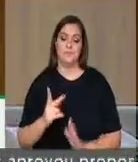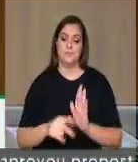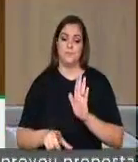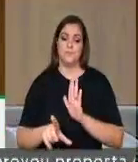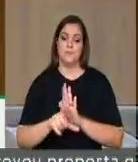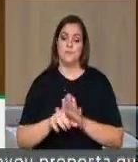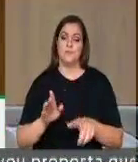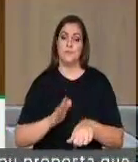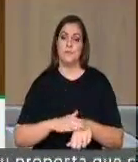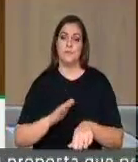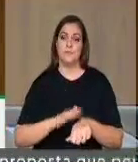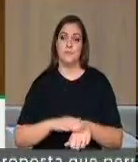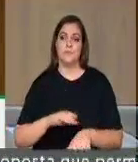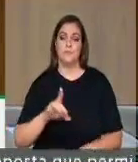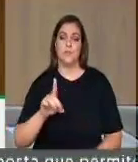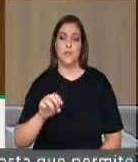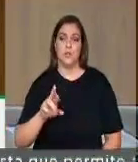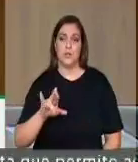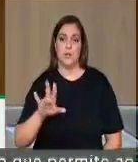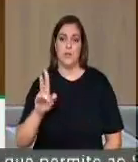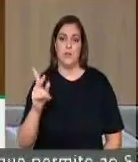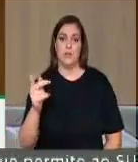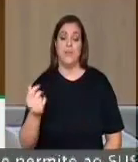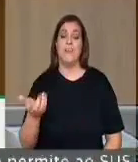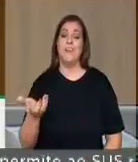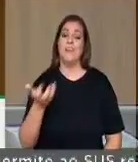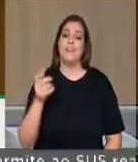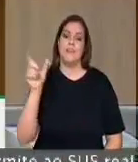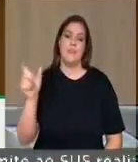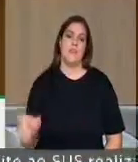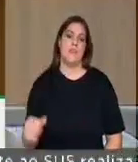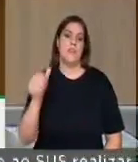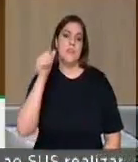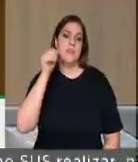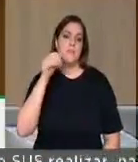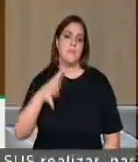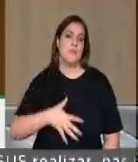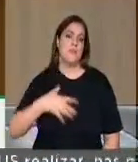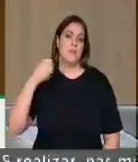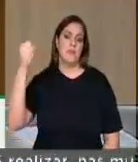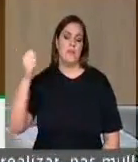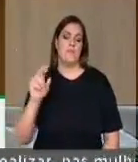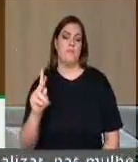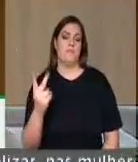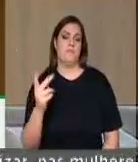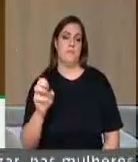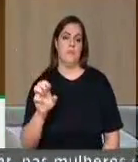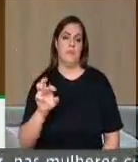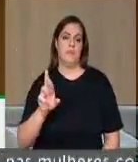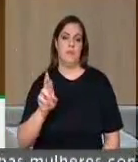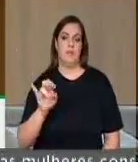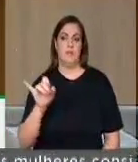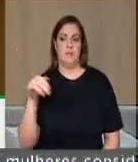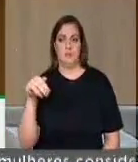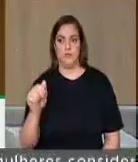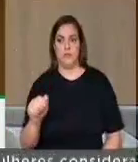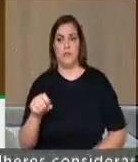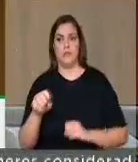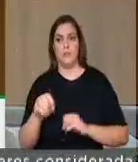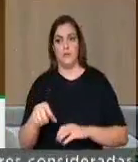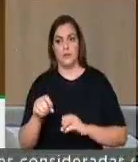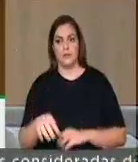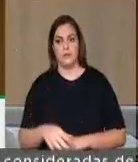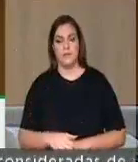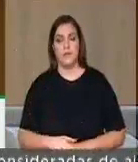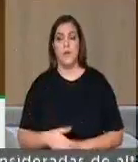Dorinha, para torná-la heroína nacional da educação. Com a palavra, mas antes da palavra, peço um minuto de